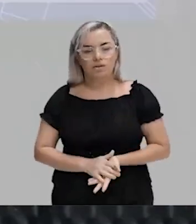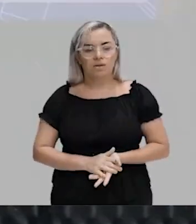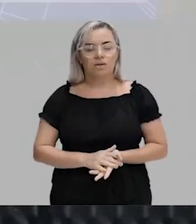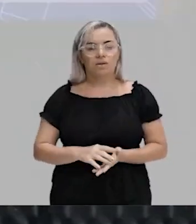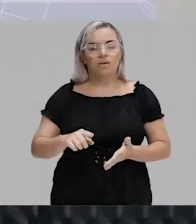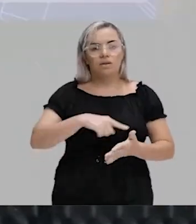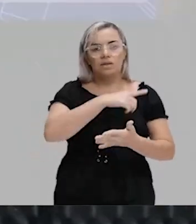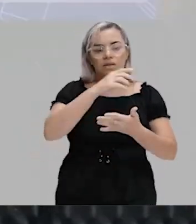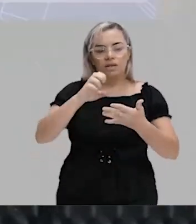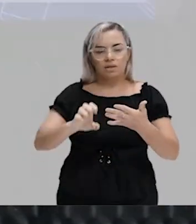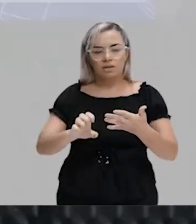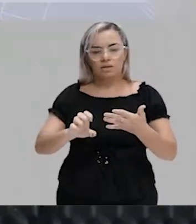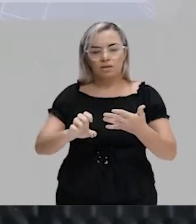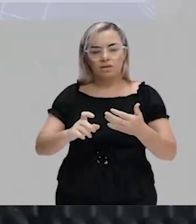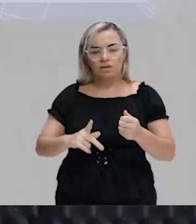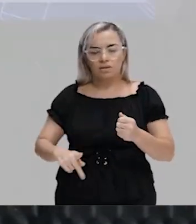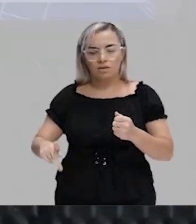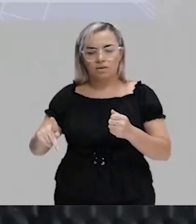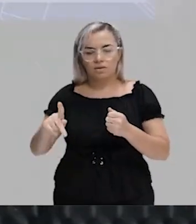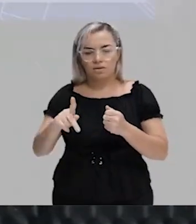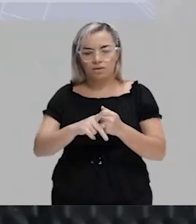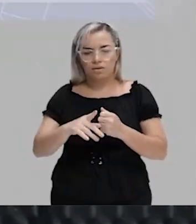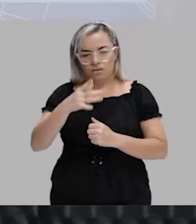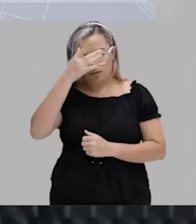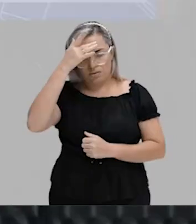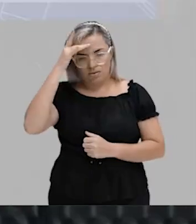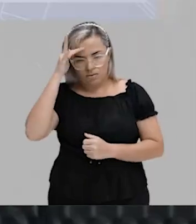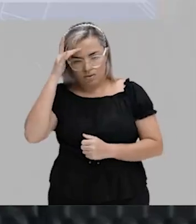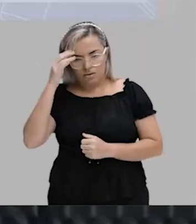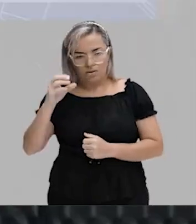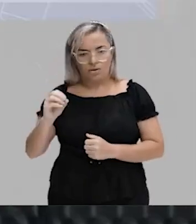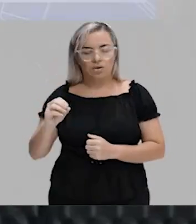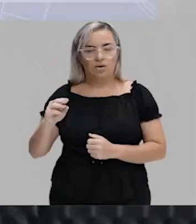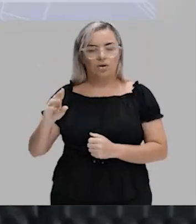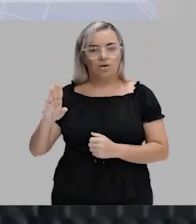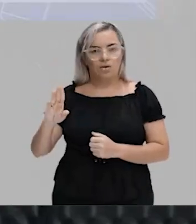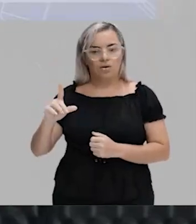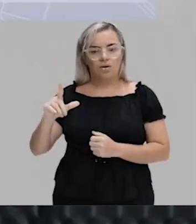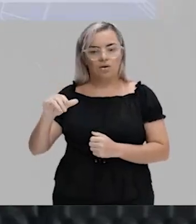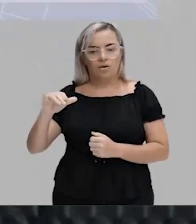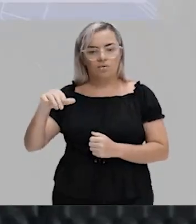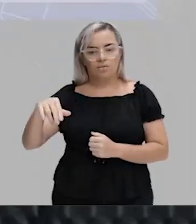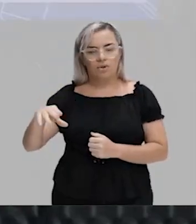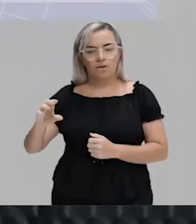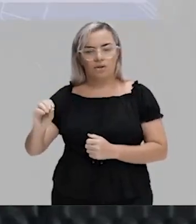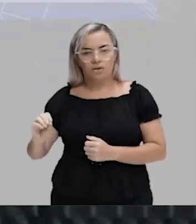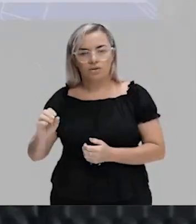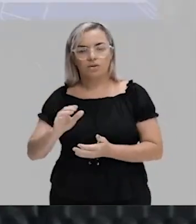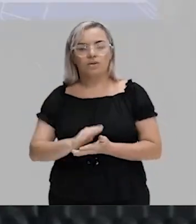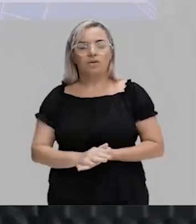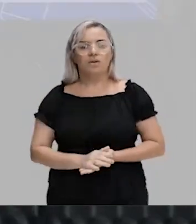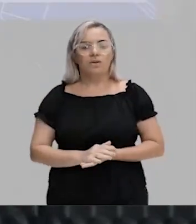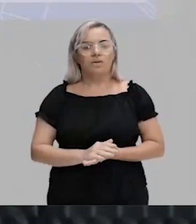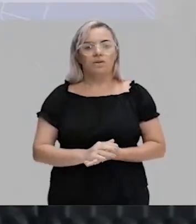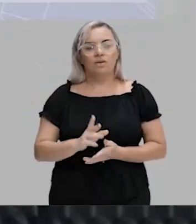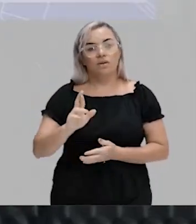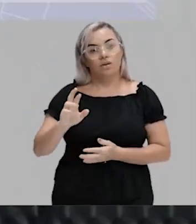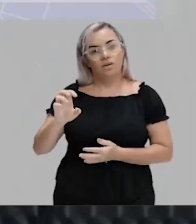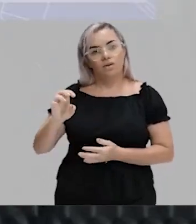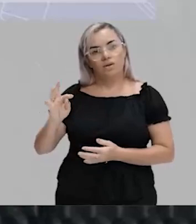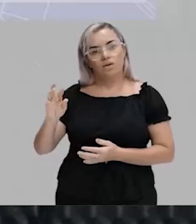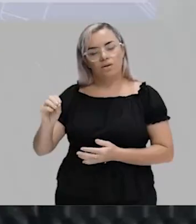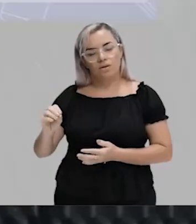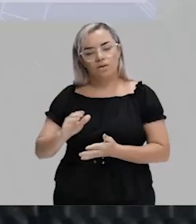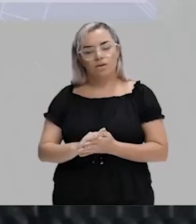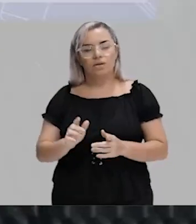já falamos sobre os pronomes pessoais do caso reto. Eu, tu, ele, nós, vós, eles. E nós temos também os